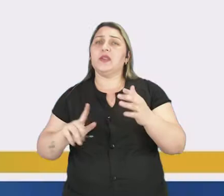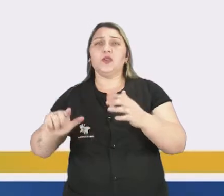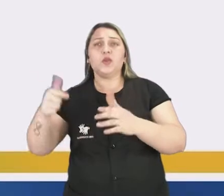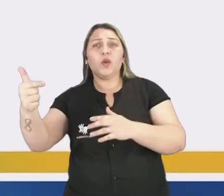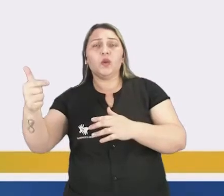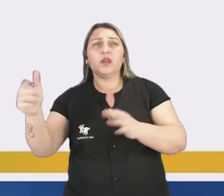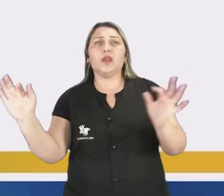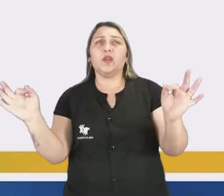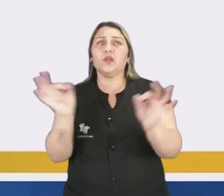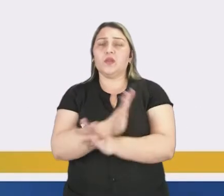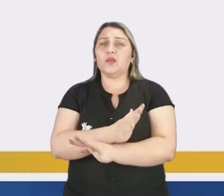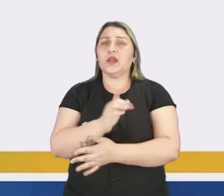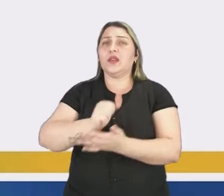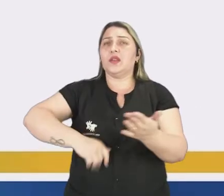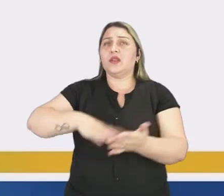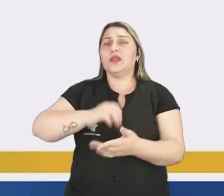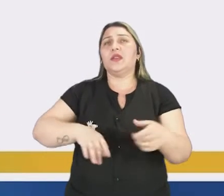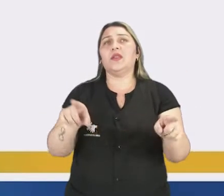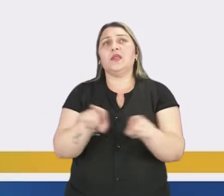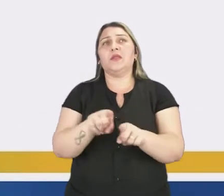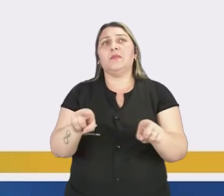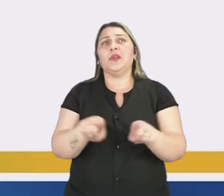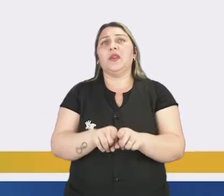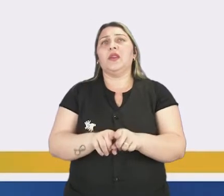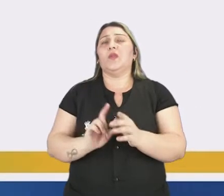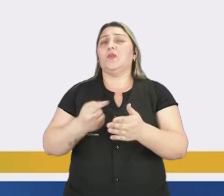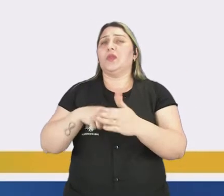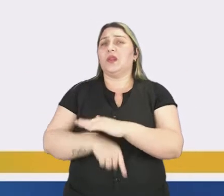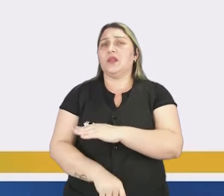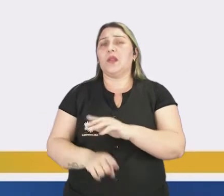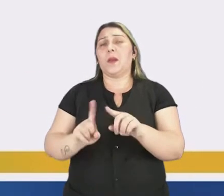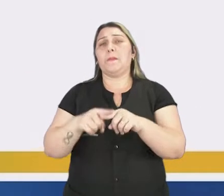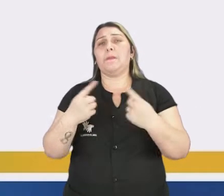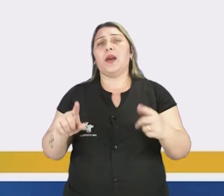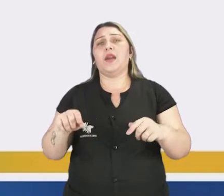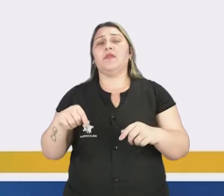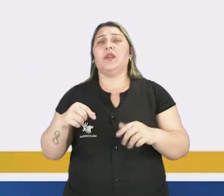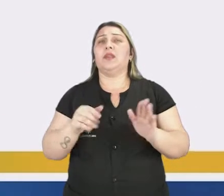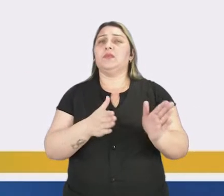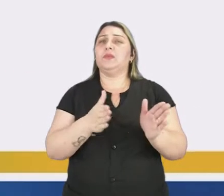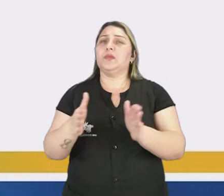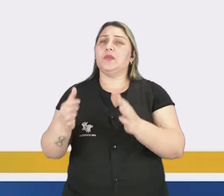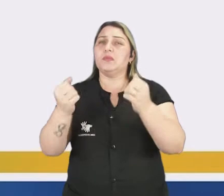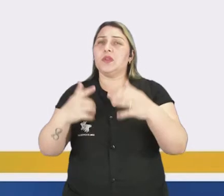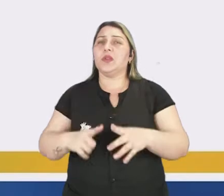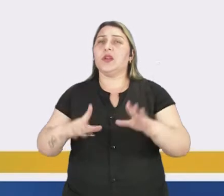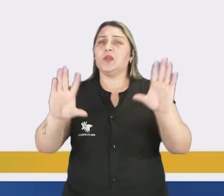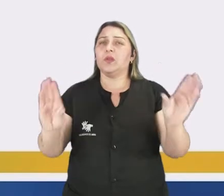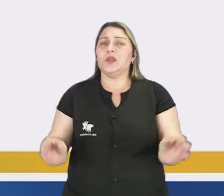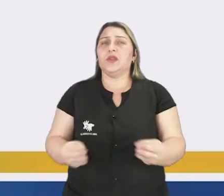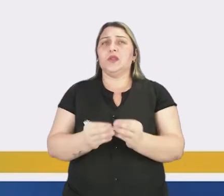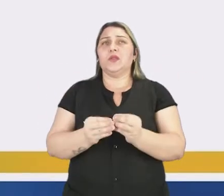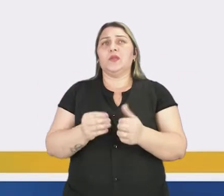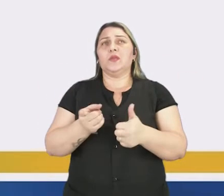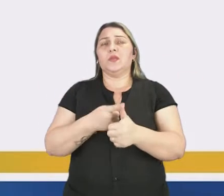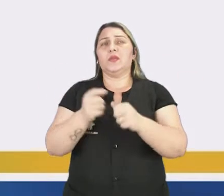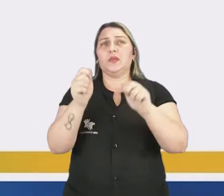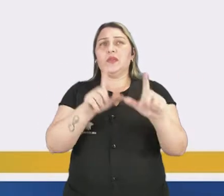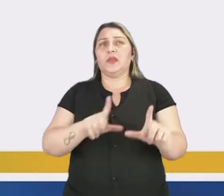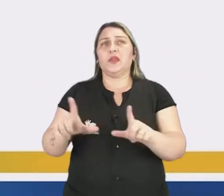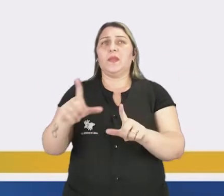nossa conclusão e a nossa citação. Eu não vou me aprofundar muito, mas a gente vai passando aqui, vai mostrando para você. Nosso primeiro